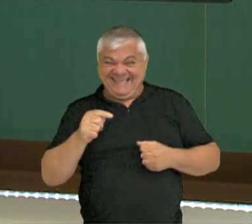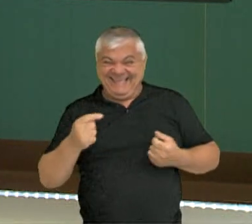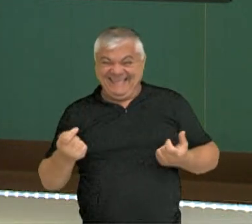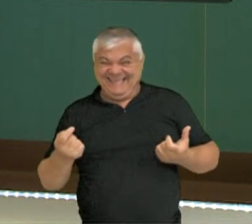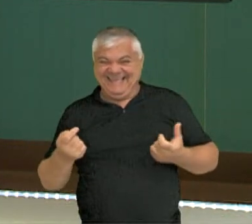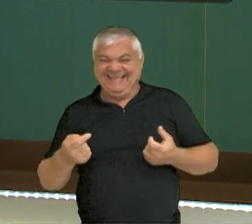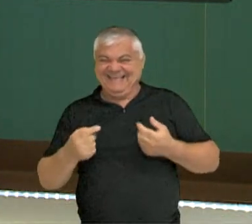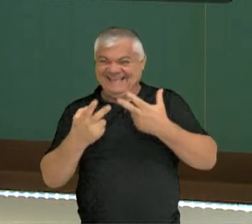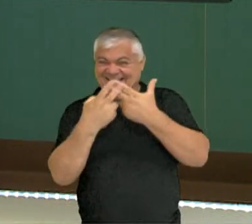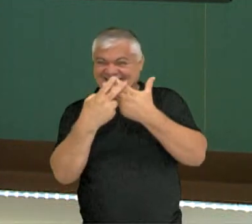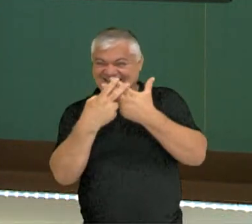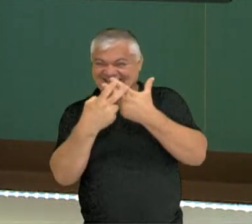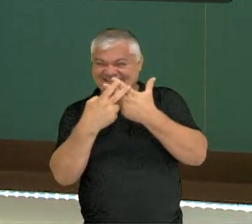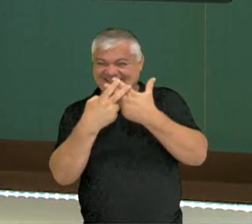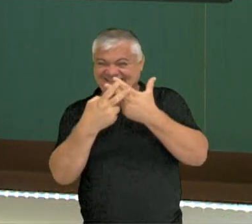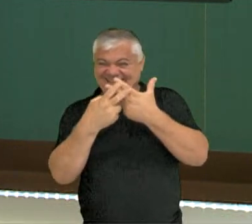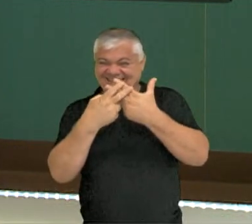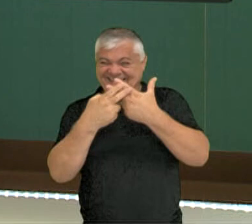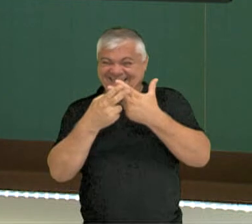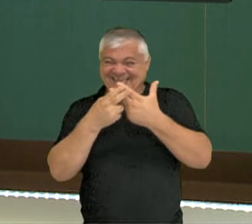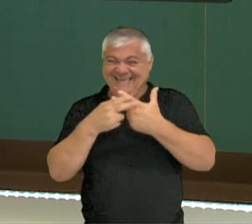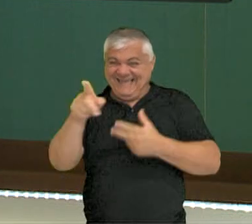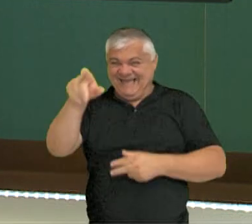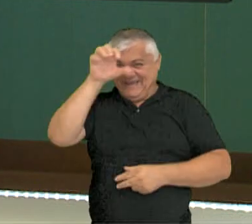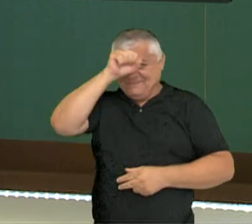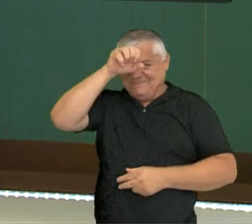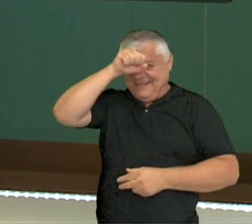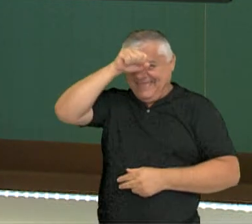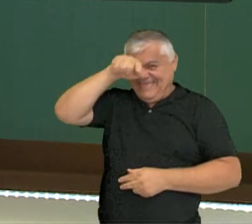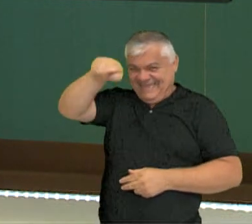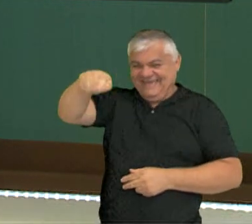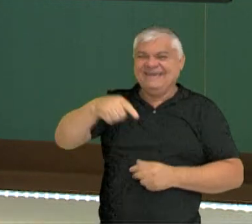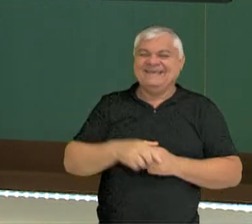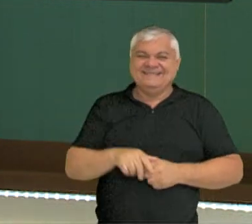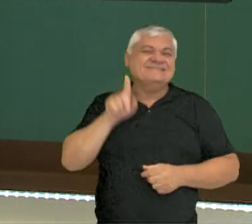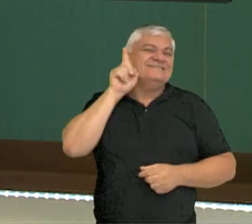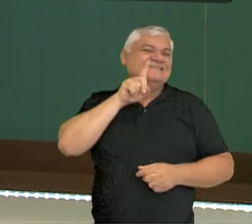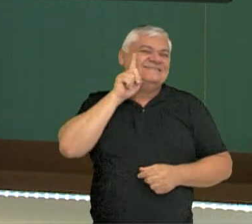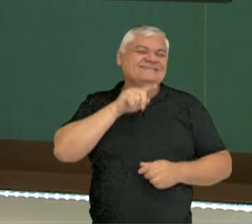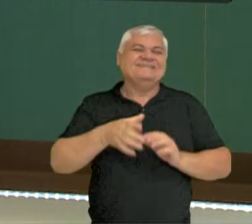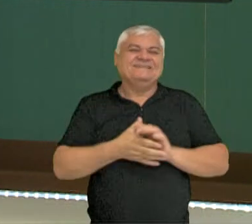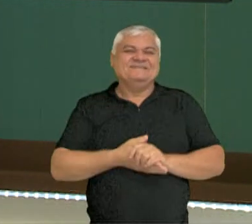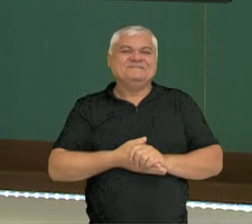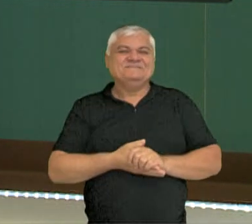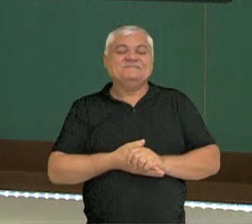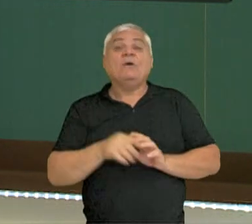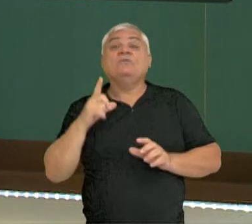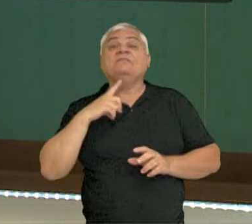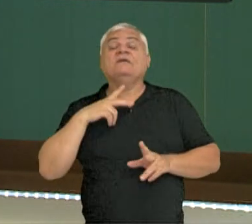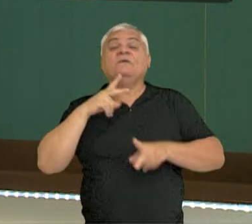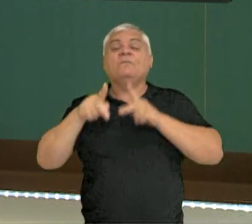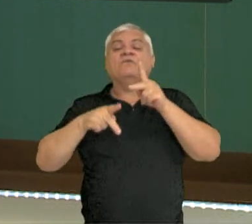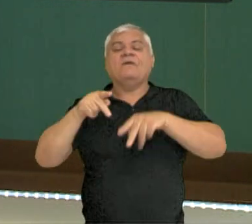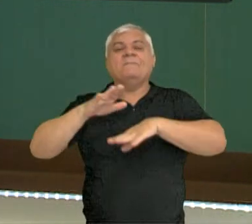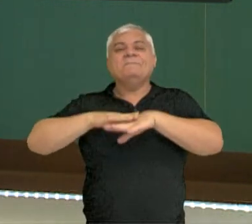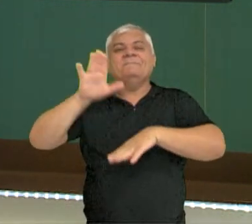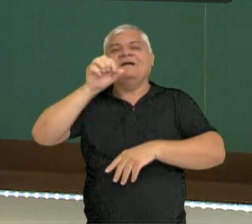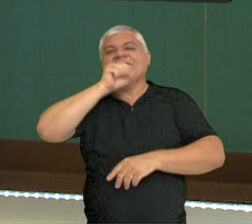Hashtag toma, arqueólogos dos Estados Unidos. Nós temos o povoamento mais